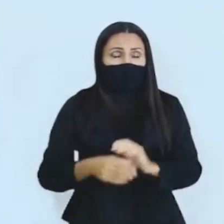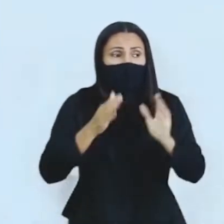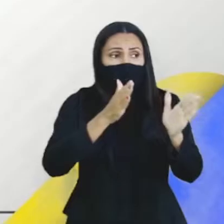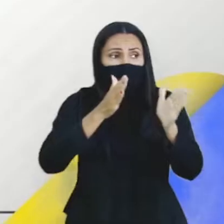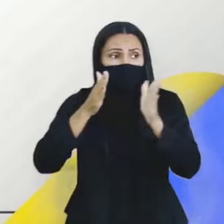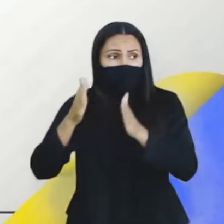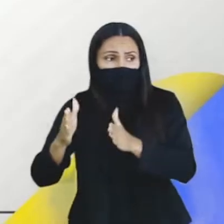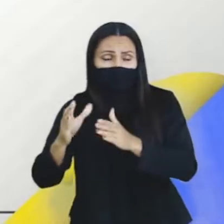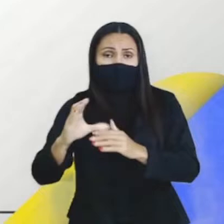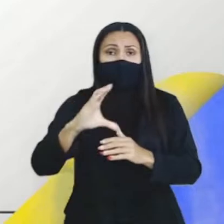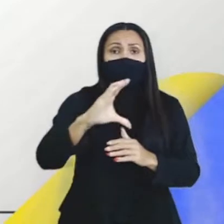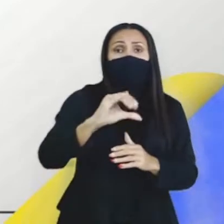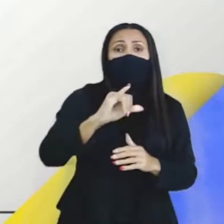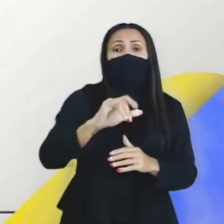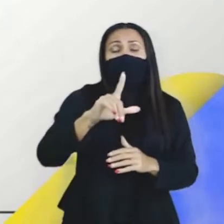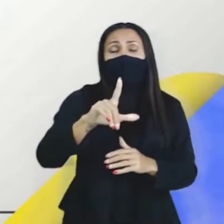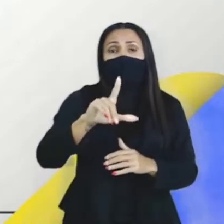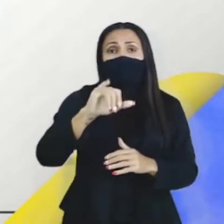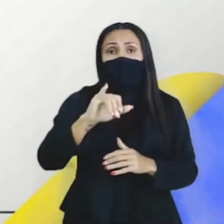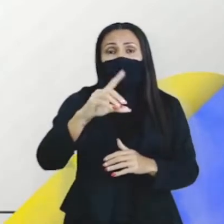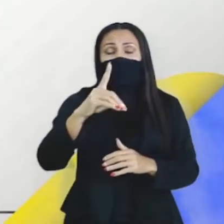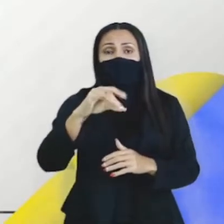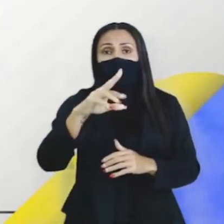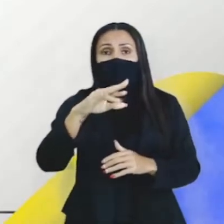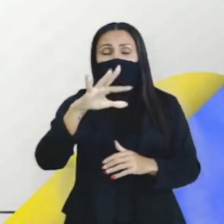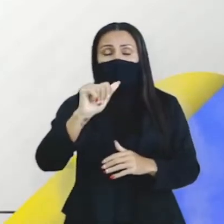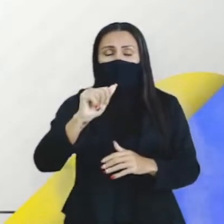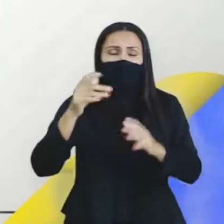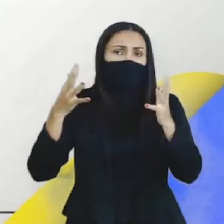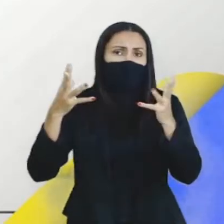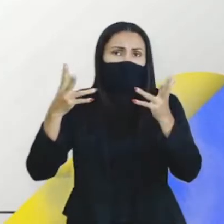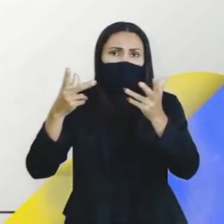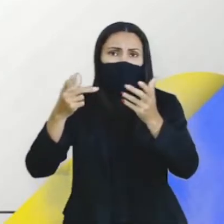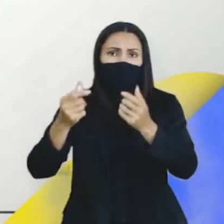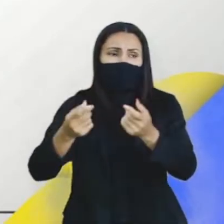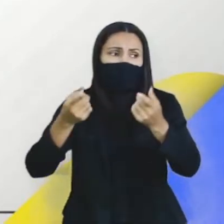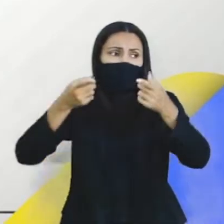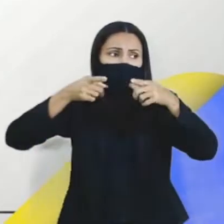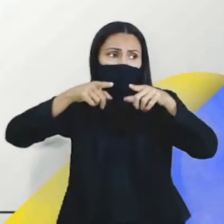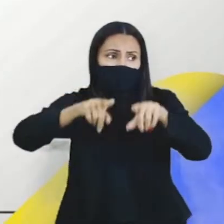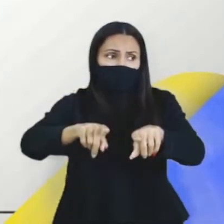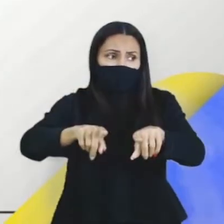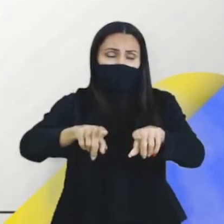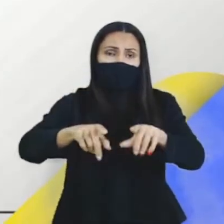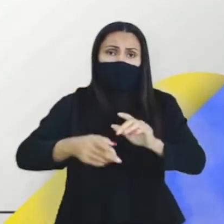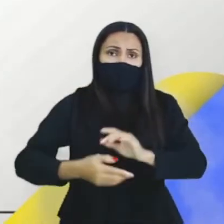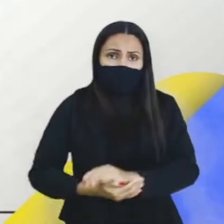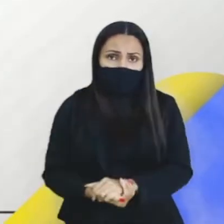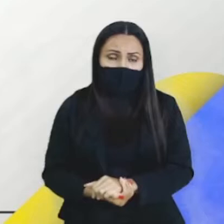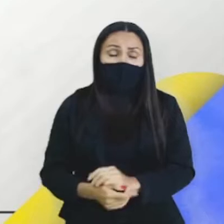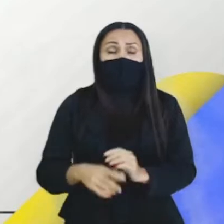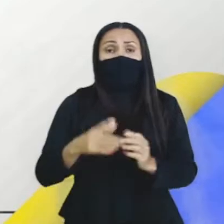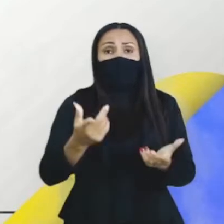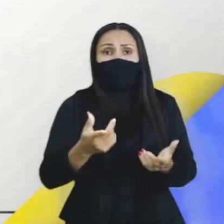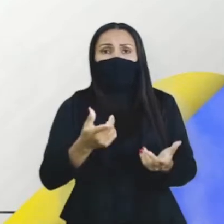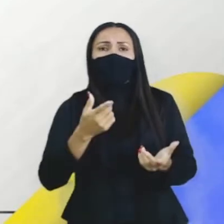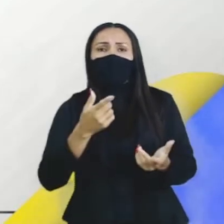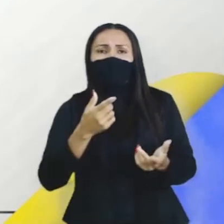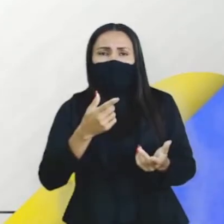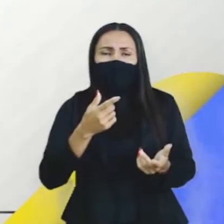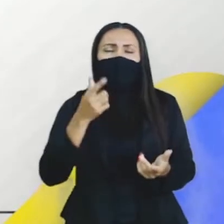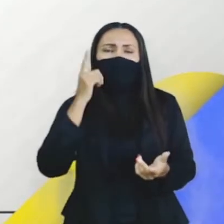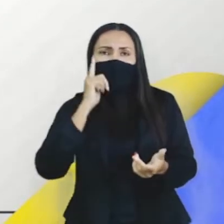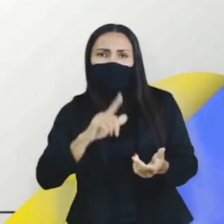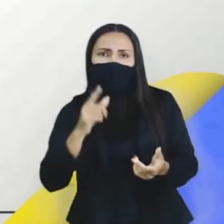projeção cilíndrica, nós temos as projetantes todas paralelas entre si, certo? Então, vocês conseguem observar